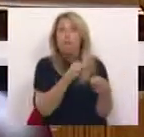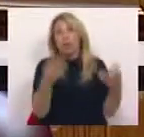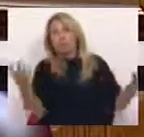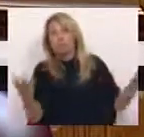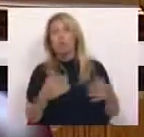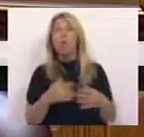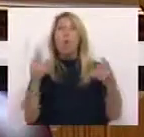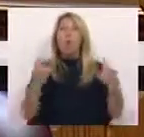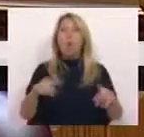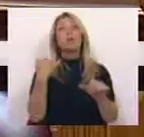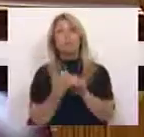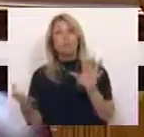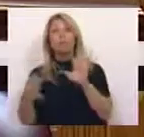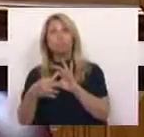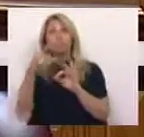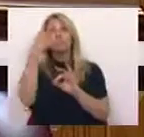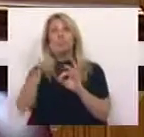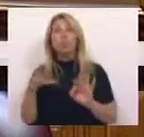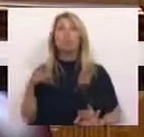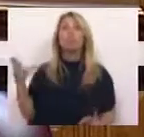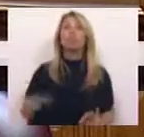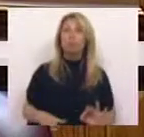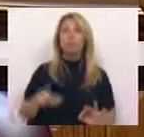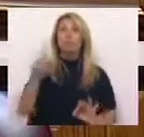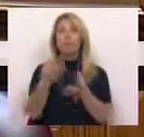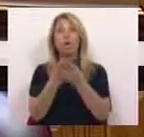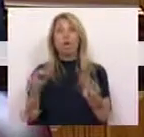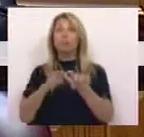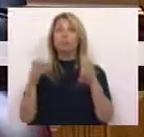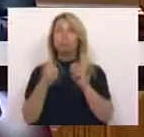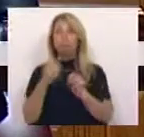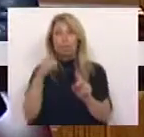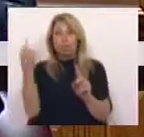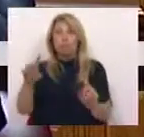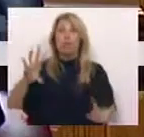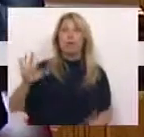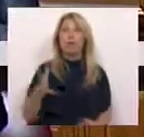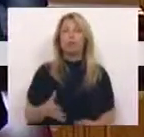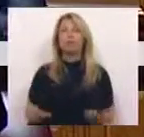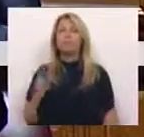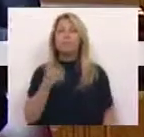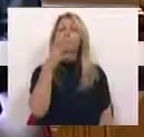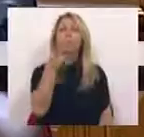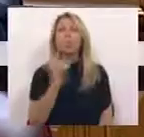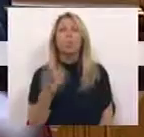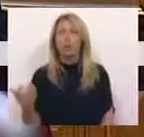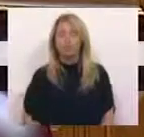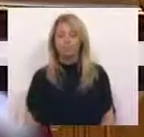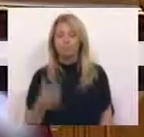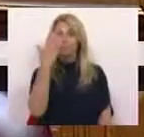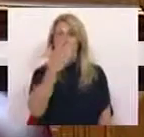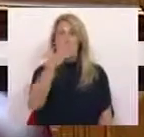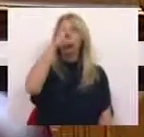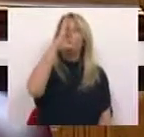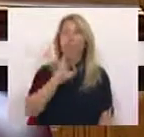trabalha de facto para os portugueses e para a resolução dos problemas concretos do país. Isto para dizer o quê? Se o